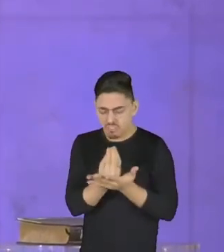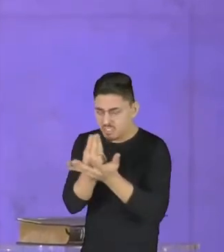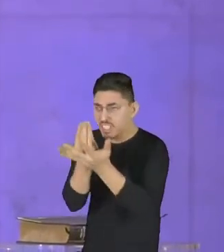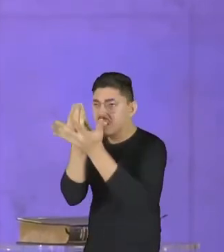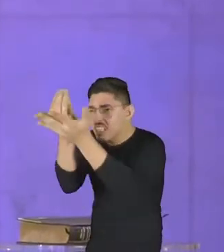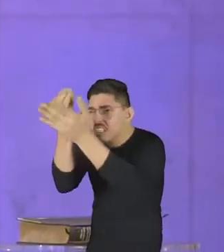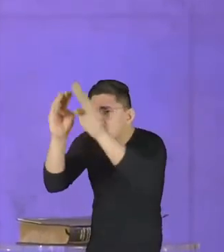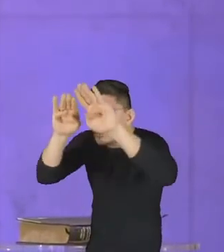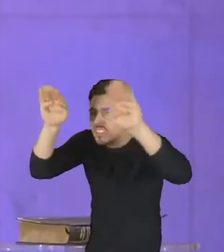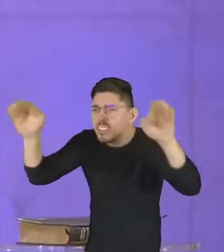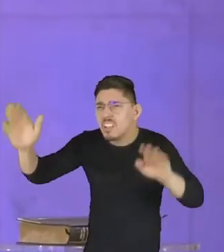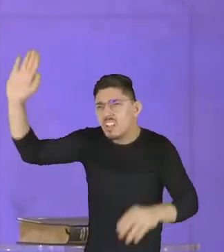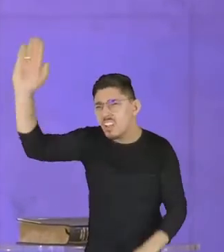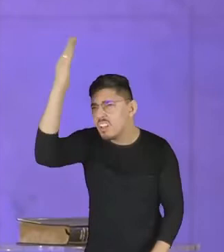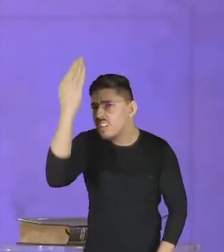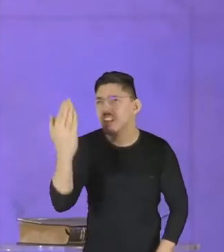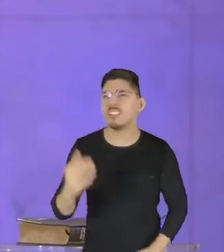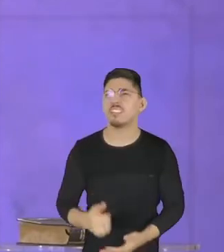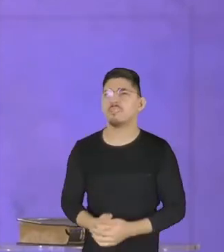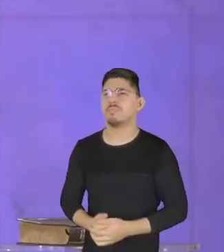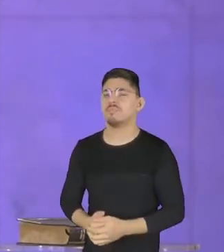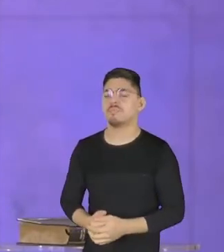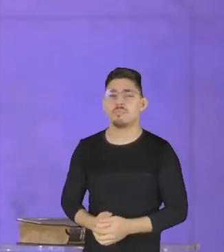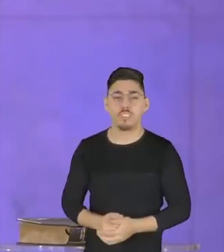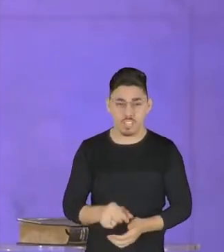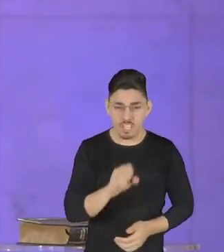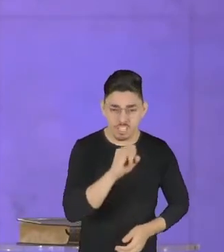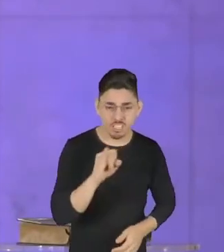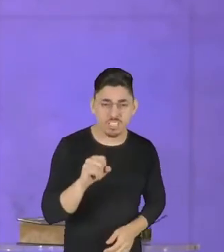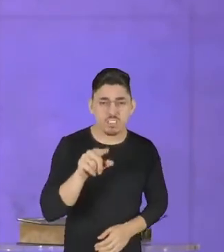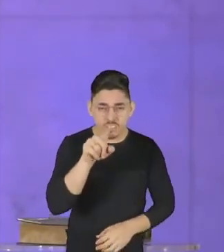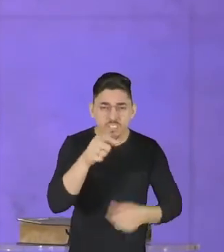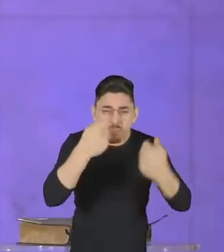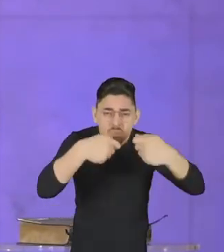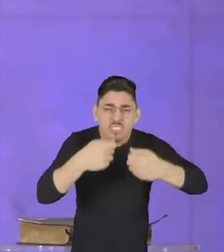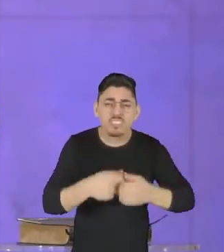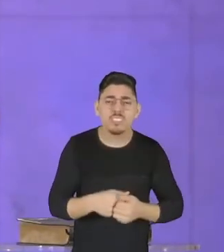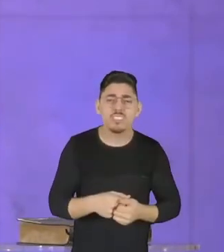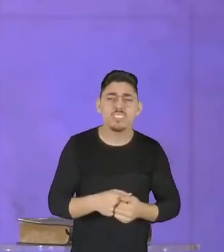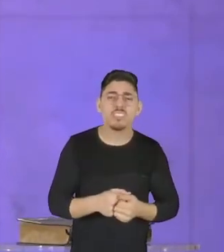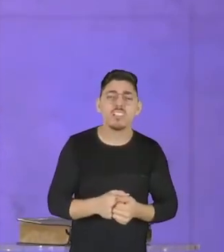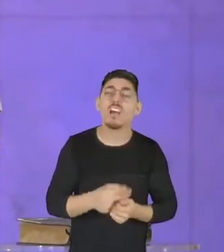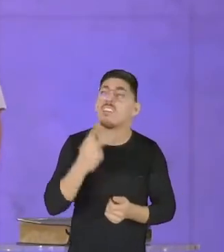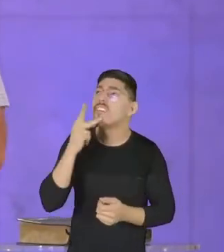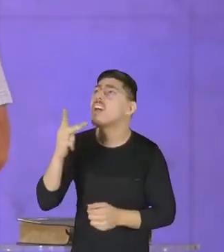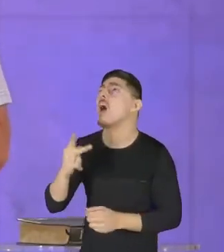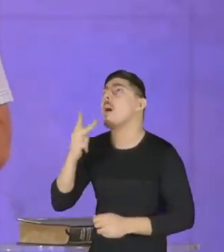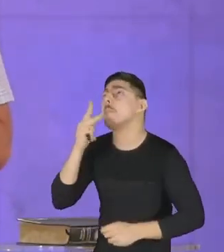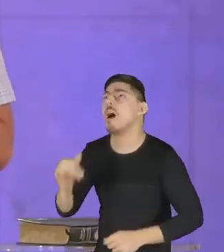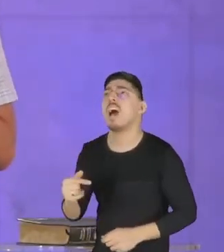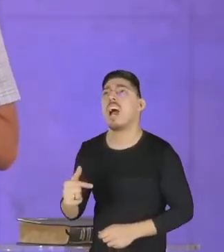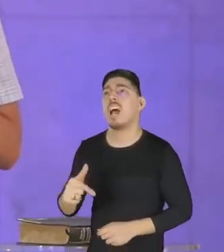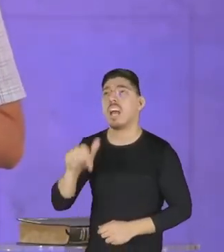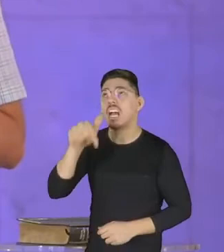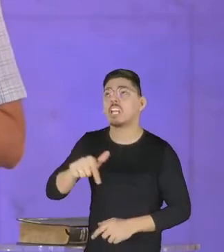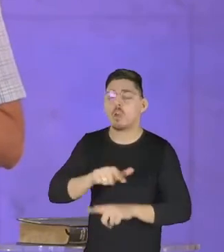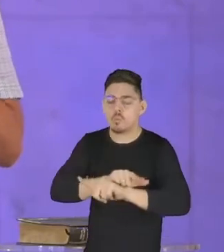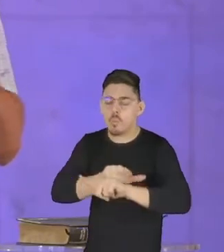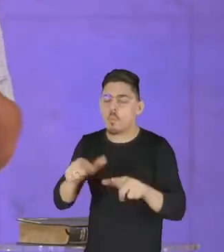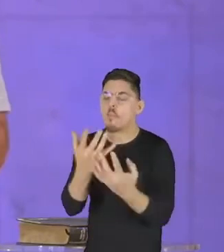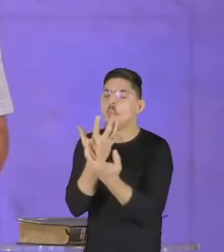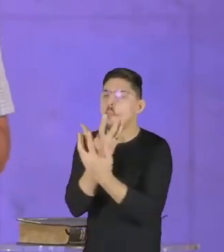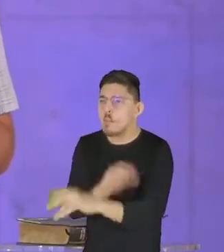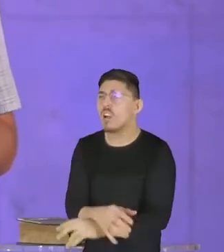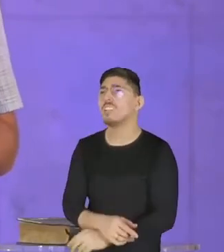Senhor. E se você precisa nesse momento dizer: Pai, eu tenho passado muito tempo no deserto,